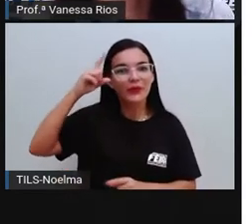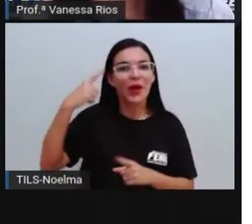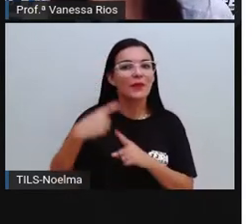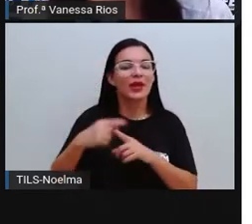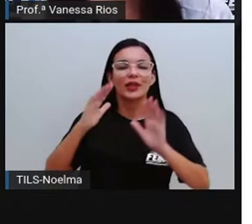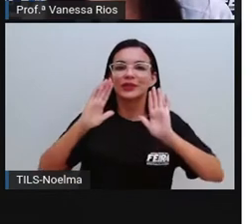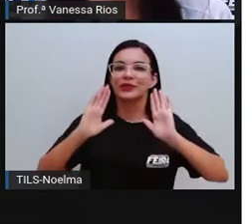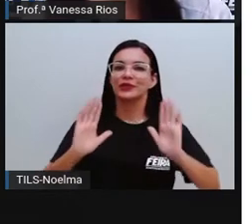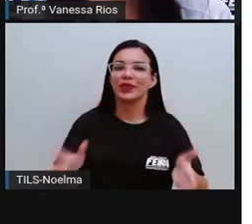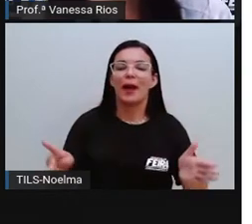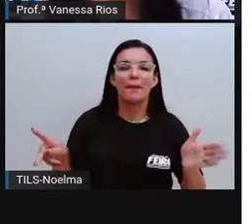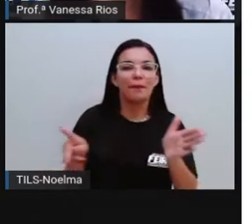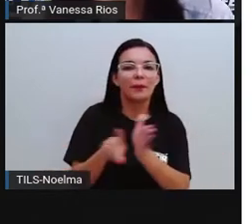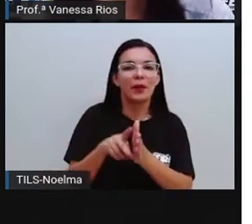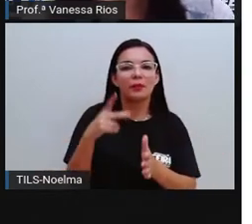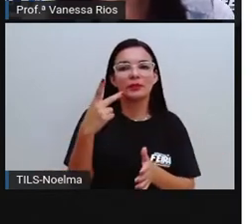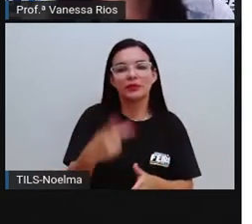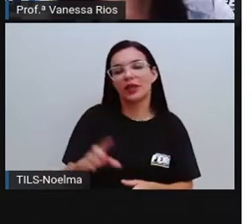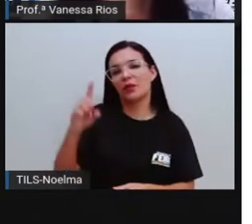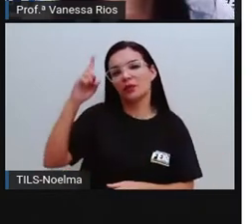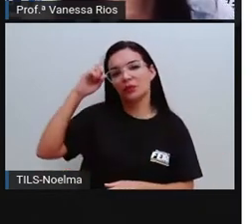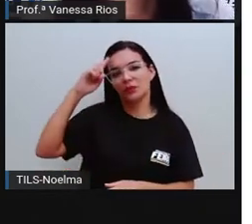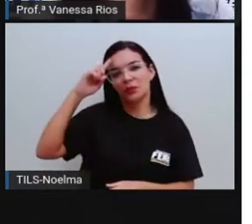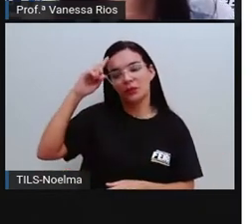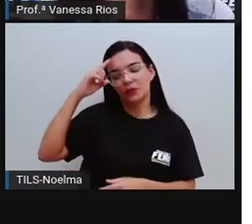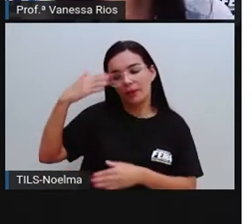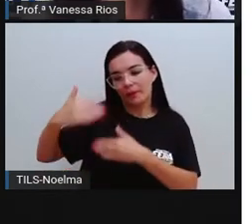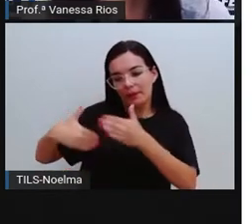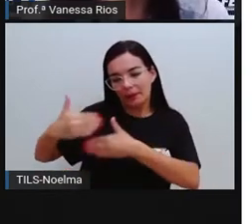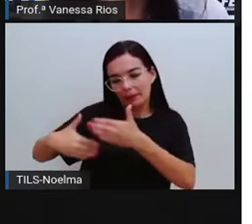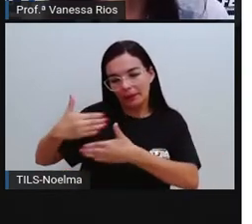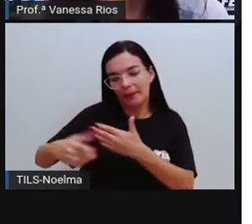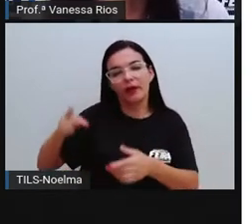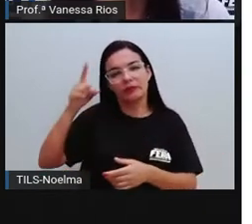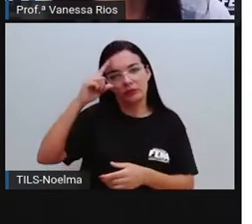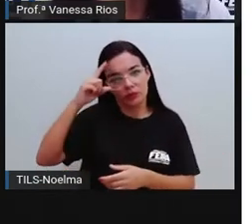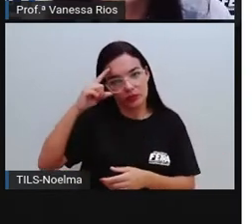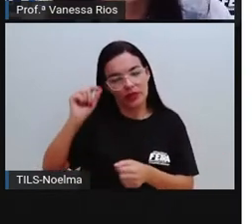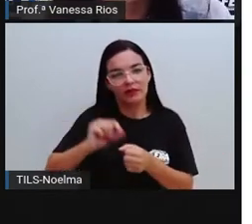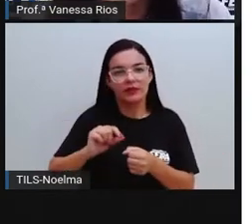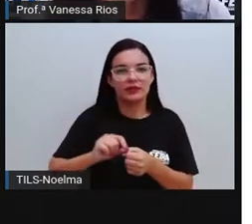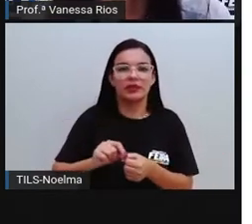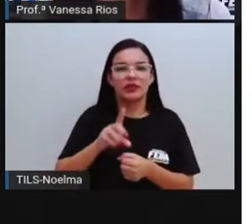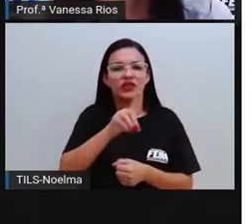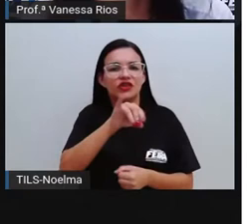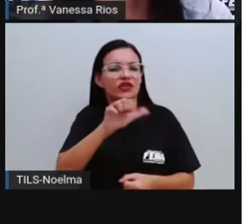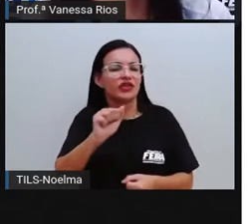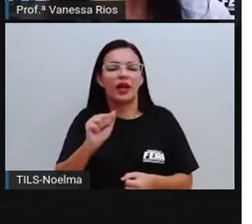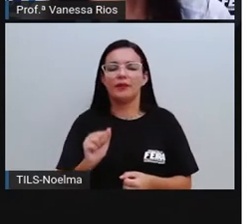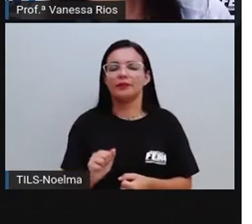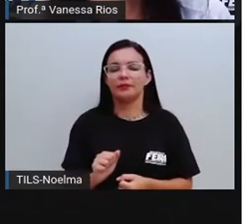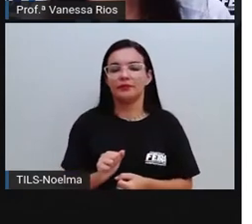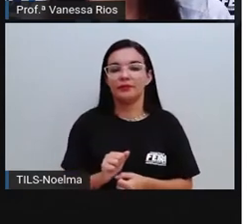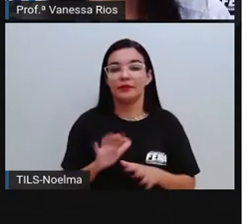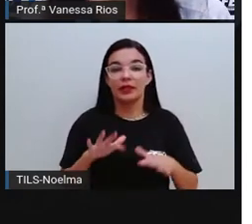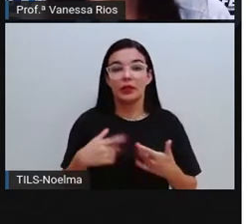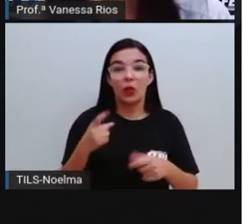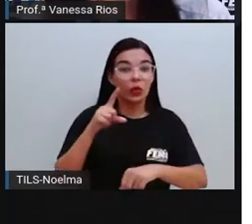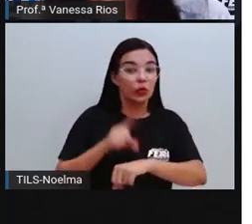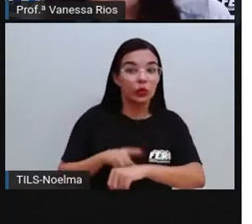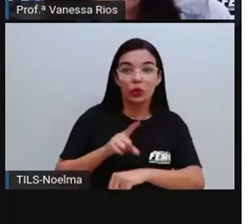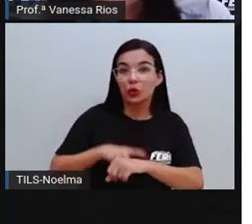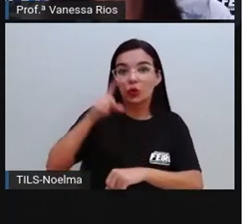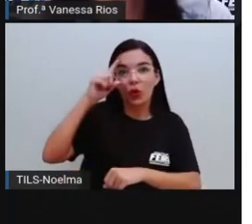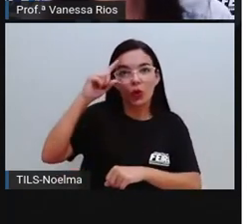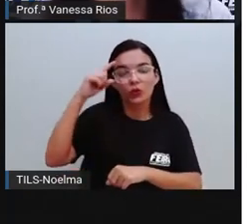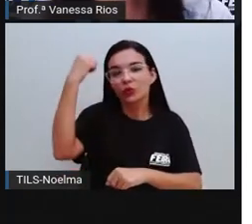ali dos seus hábitos, né, dos seus costumes, das suas atividades diárias. Então, todos os dias você tem um